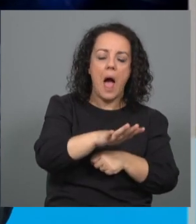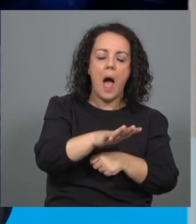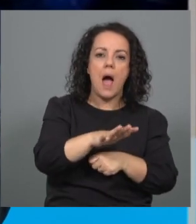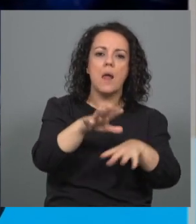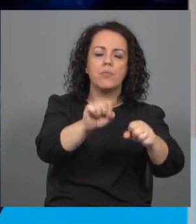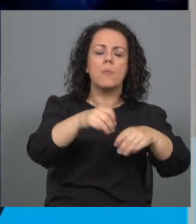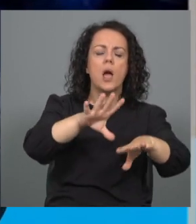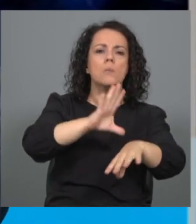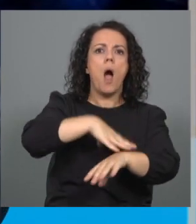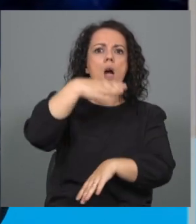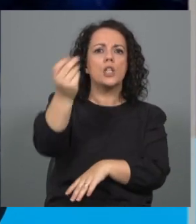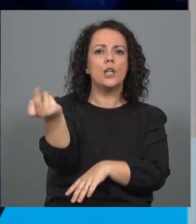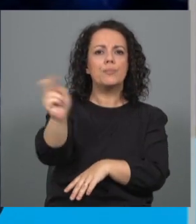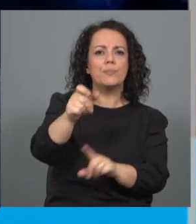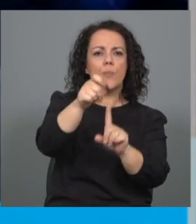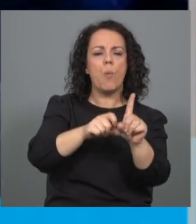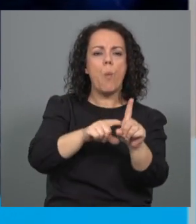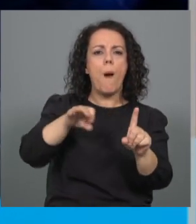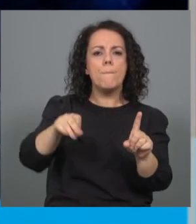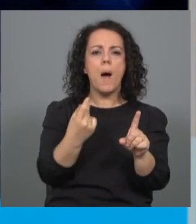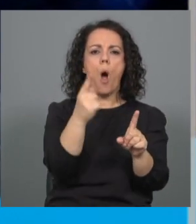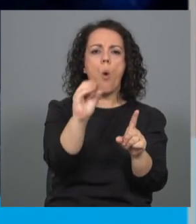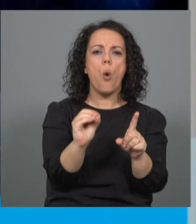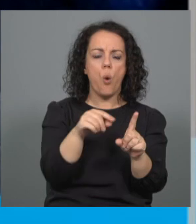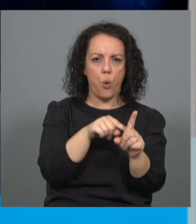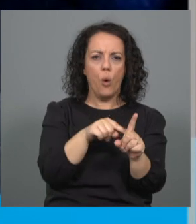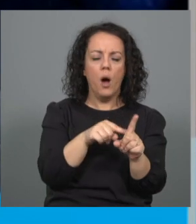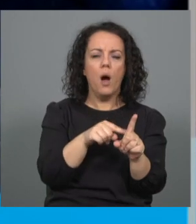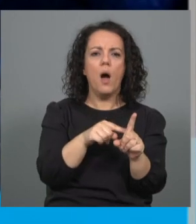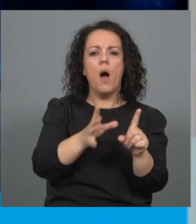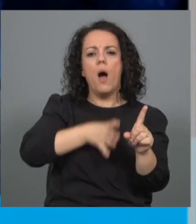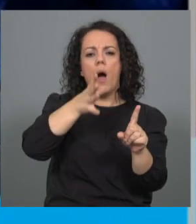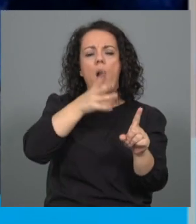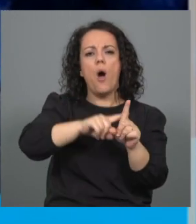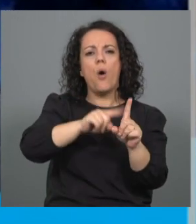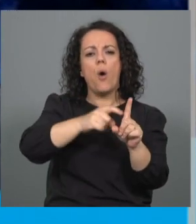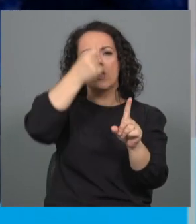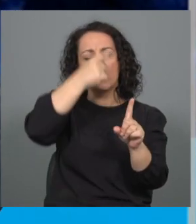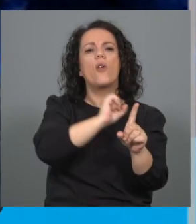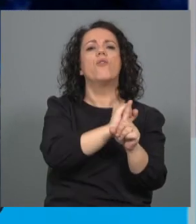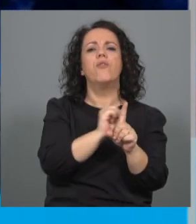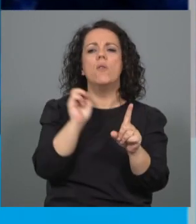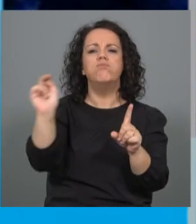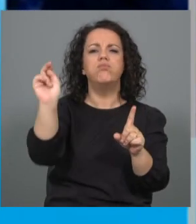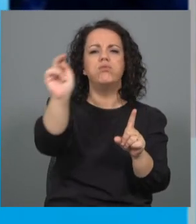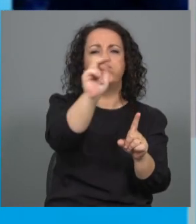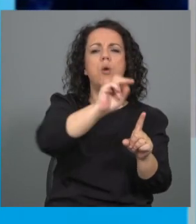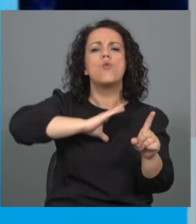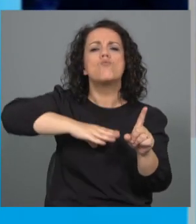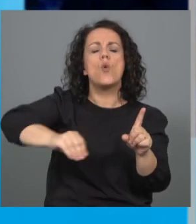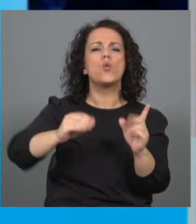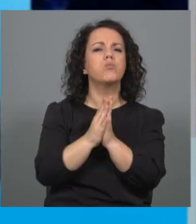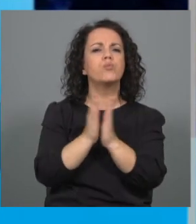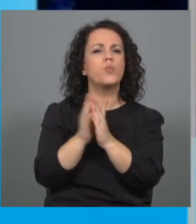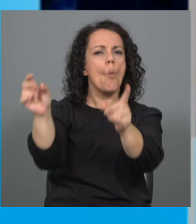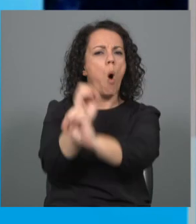de Paulo, a passar por todo o mundo pagão. E, portanto, diremos que os Atos dos Apóstolos ensinam-nos a cada um